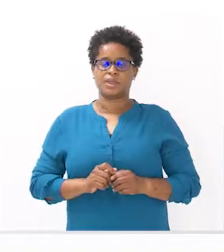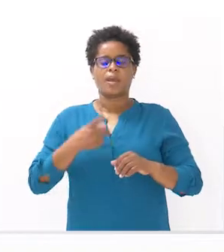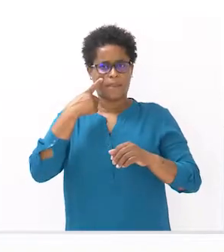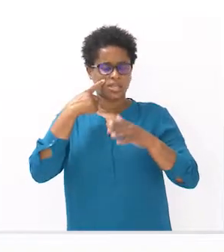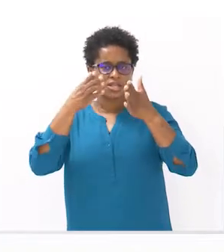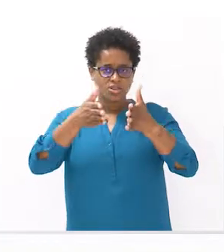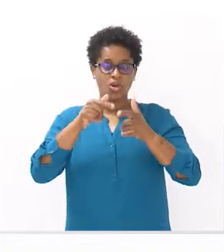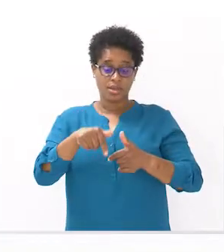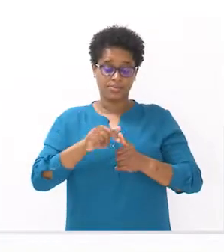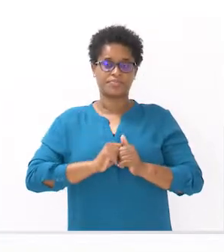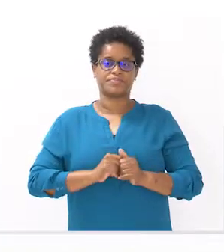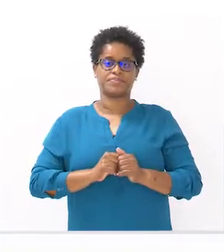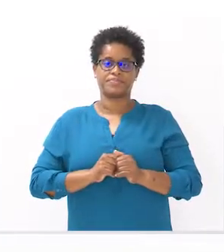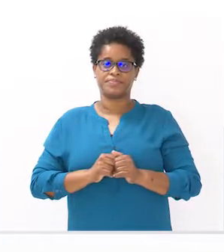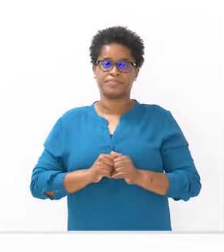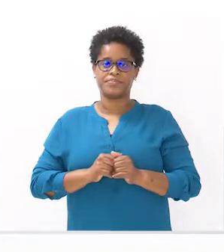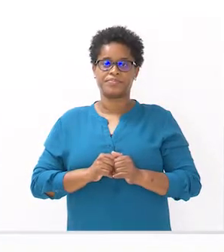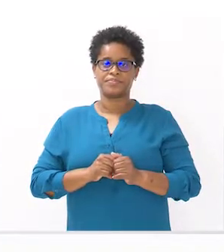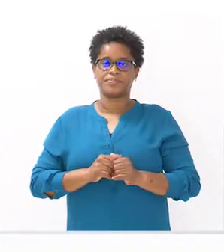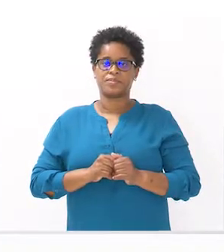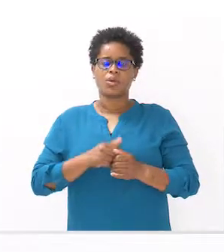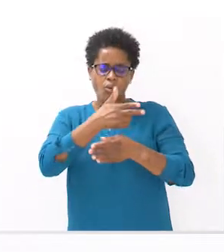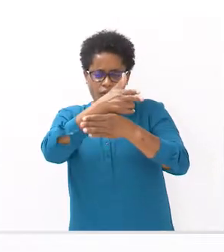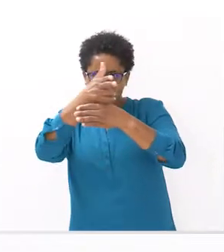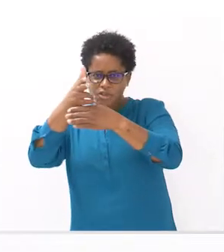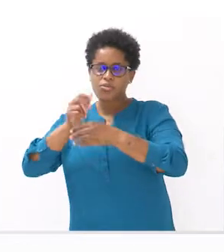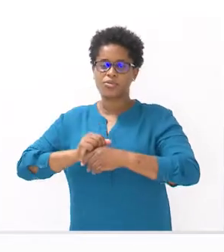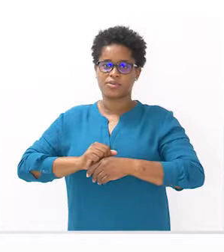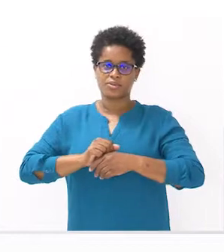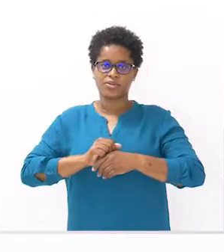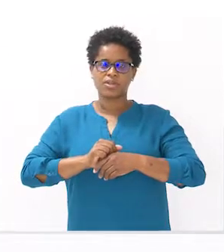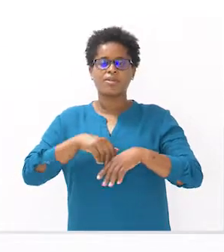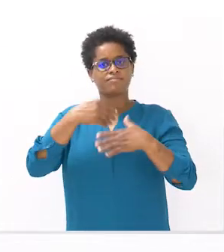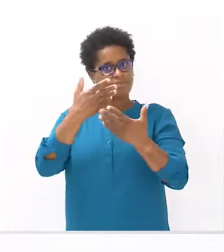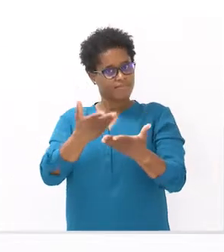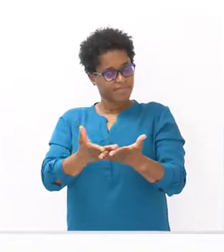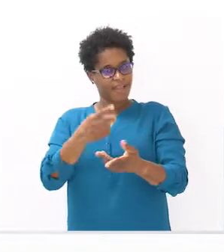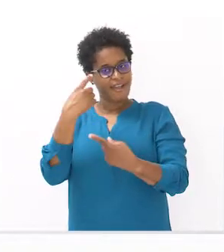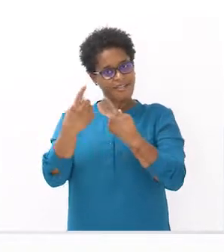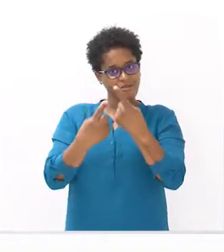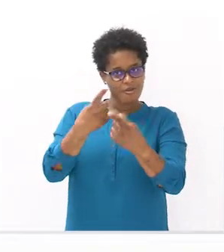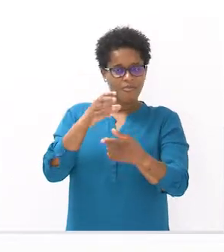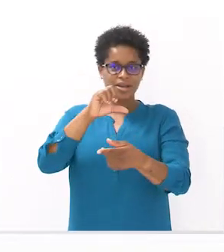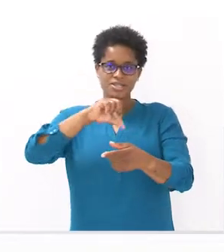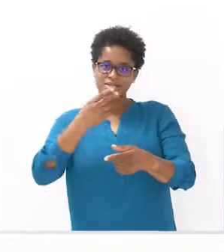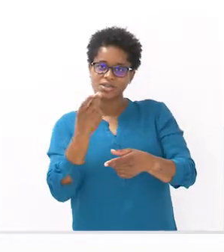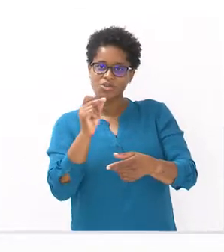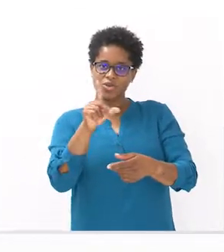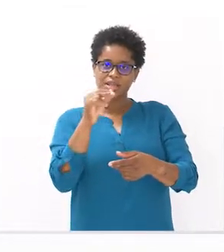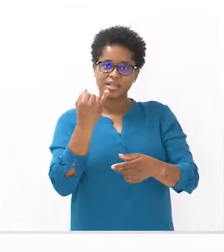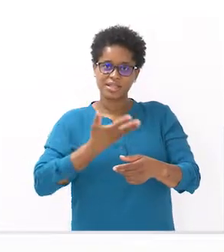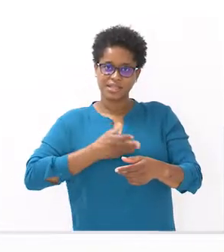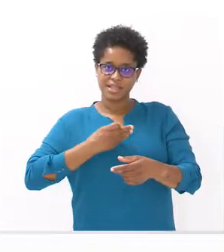Prestem bem atenção aqui. O vídeo atribui algumas qualidades ao